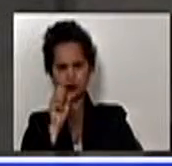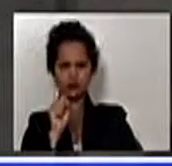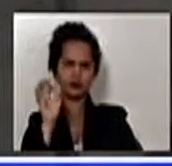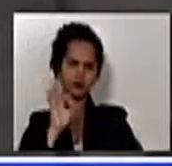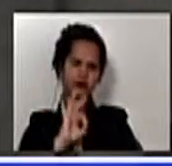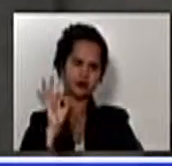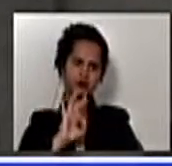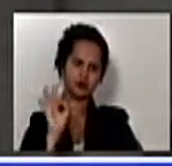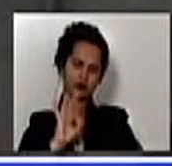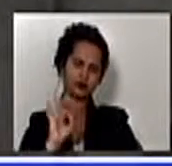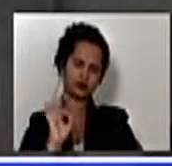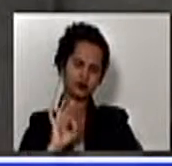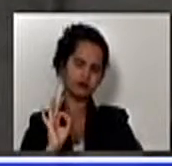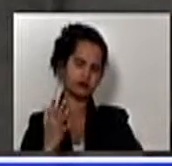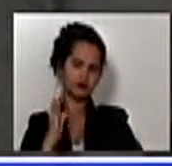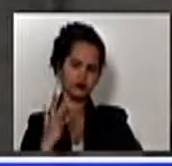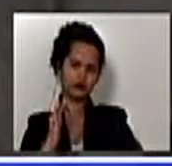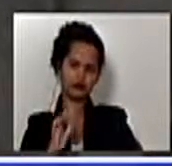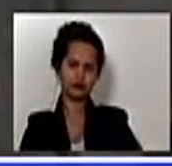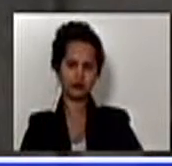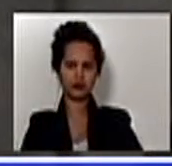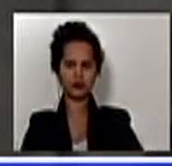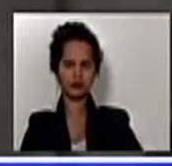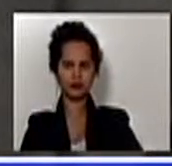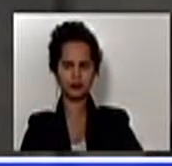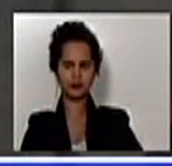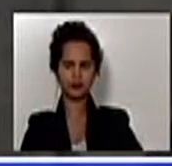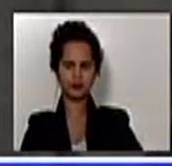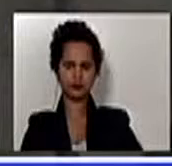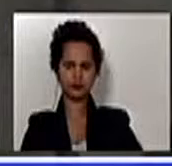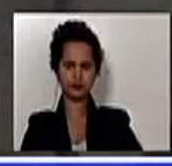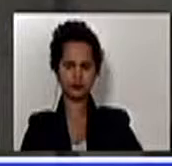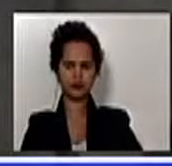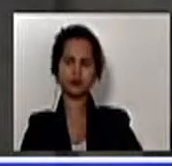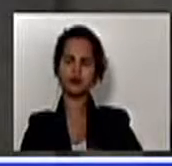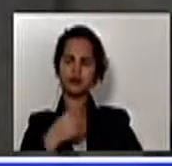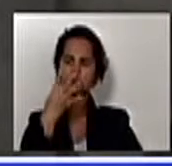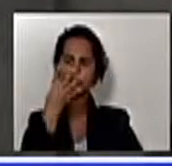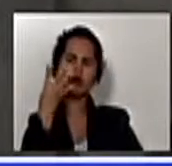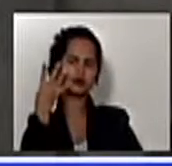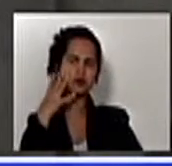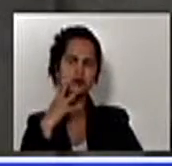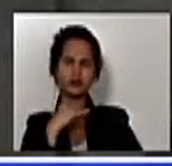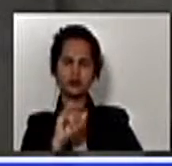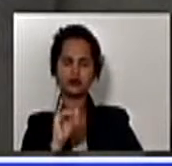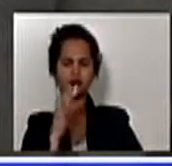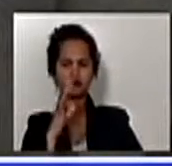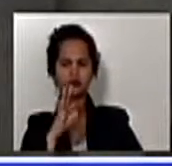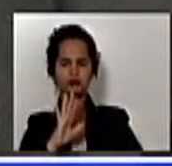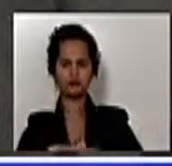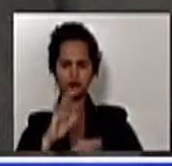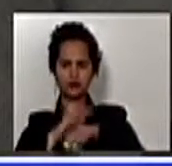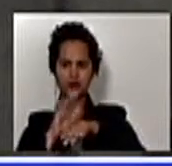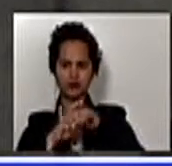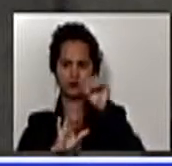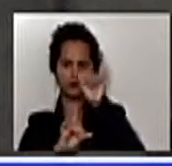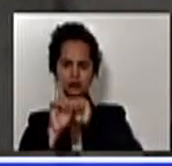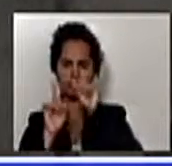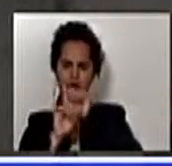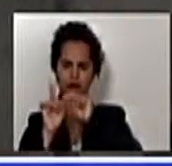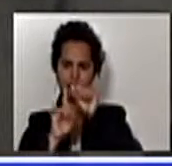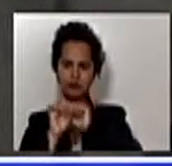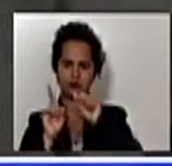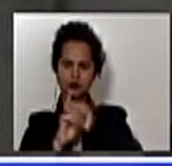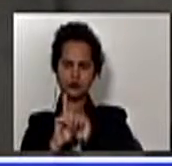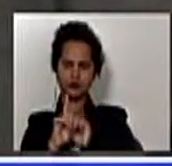Simples Nacional, o que dá mais mês para o estado, cerca de 4 milhões, 3 milhões a mais mês na